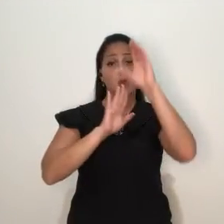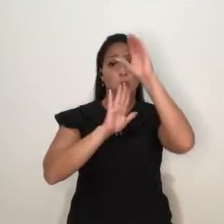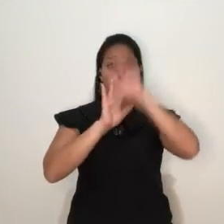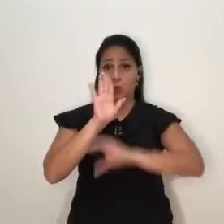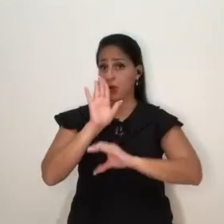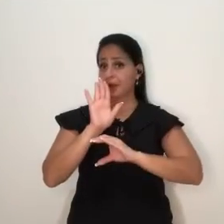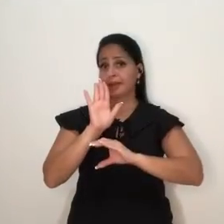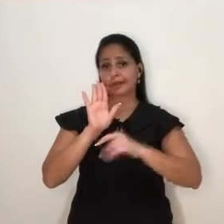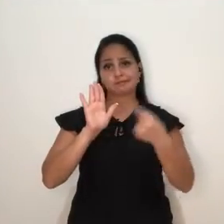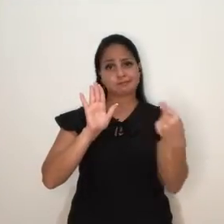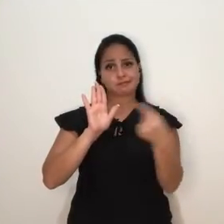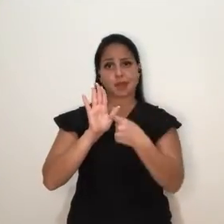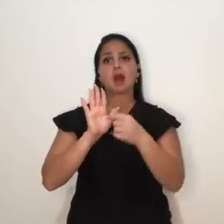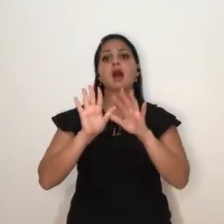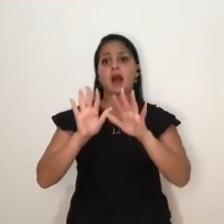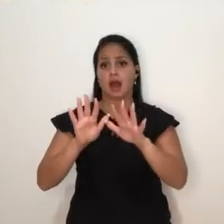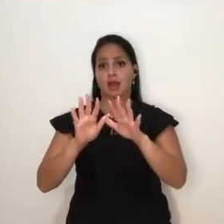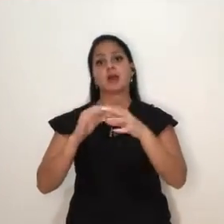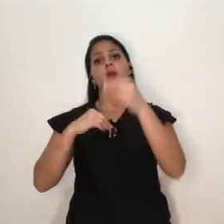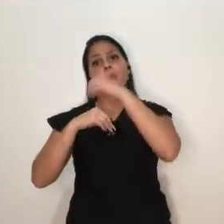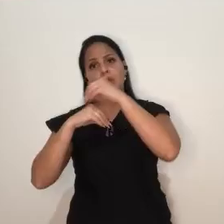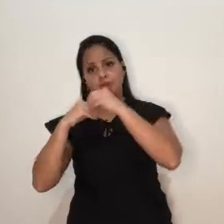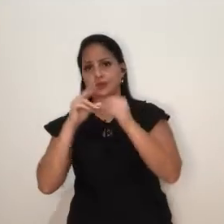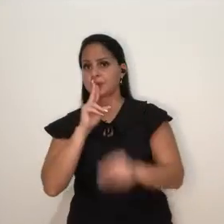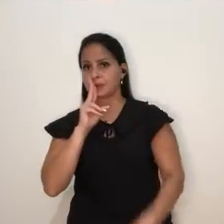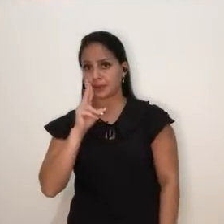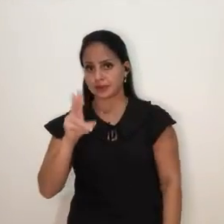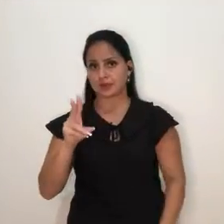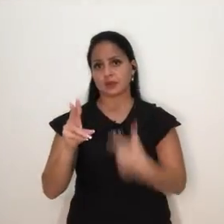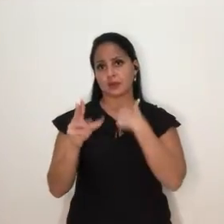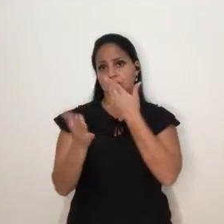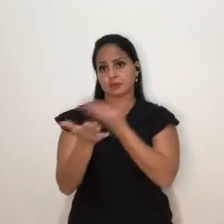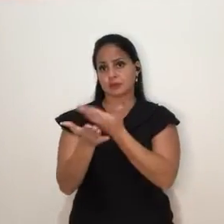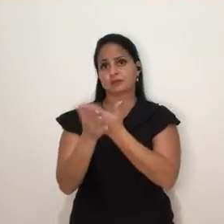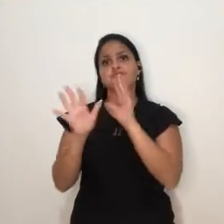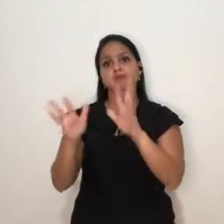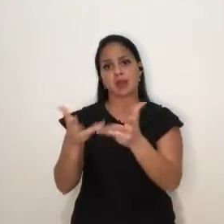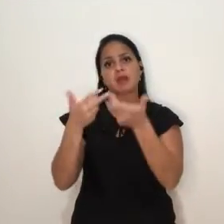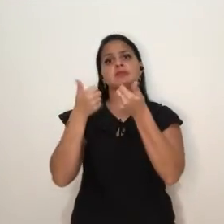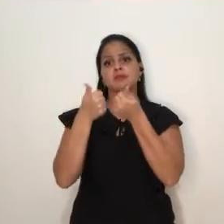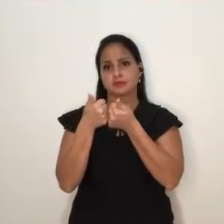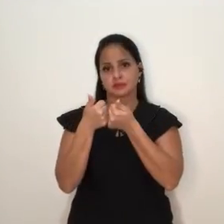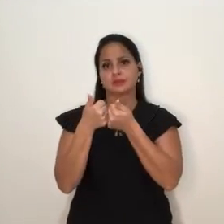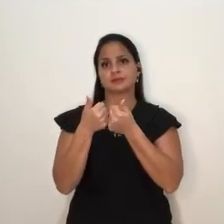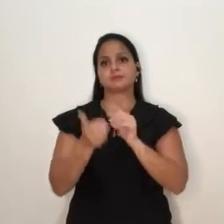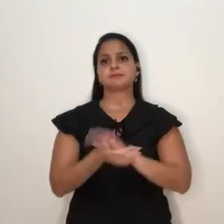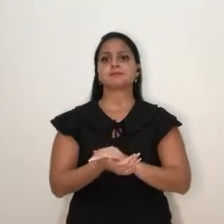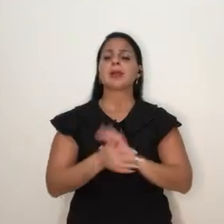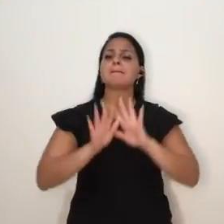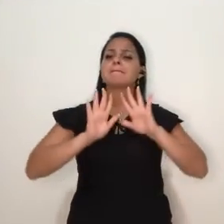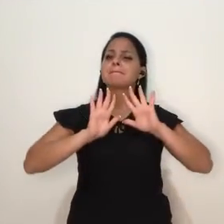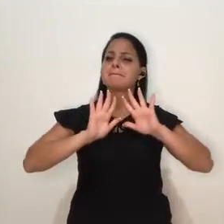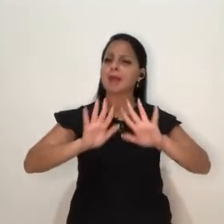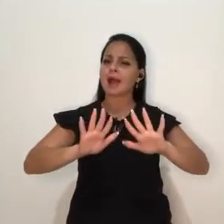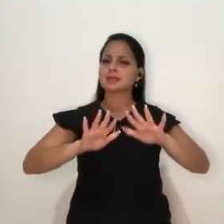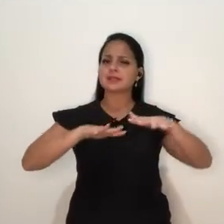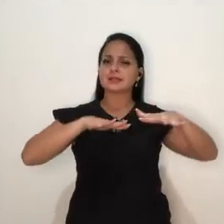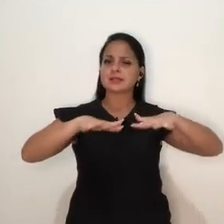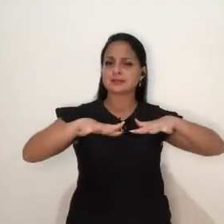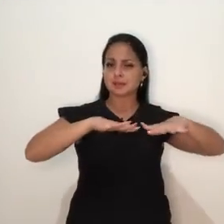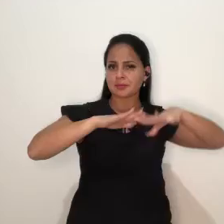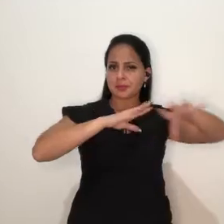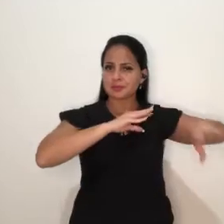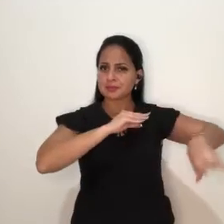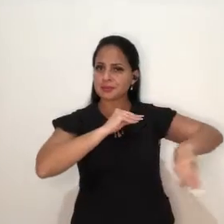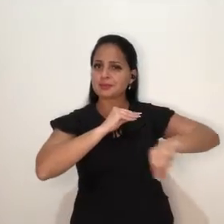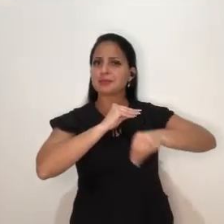UFG foram incríveis, mas essa mobilidade foi um complemento, foi um plus a mais, em que eu